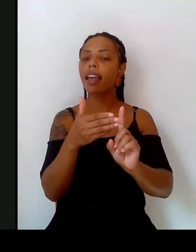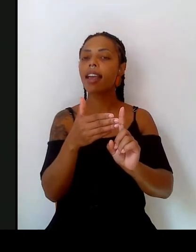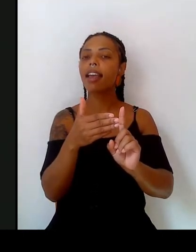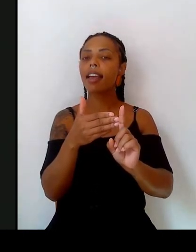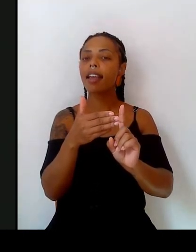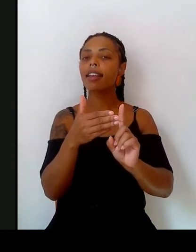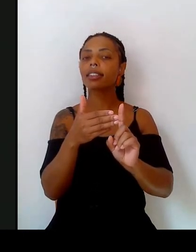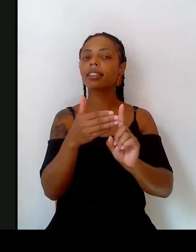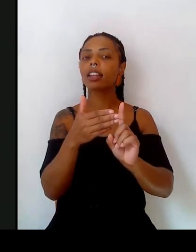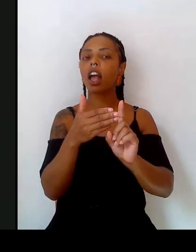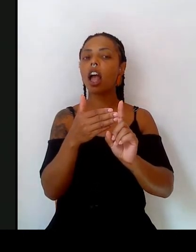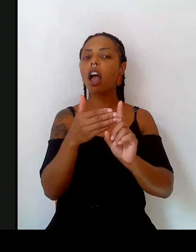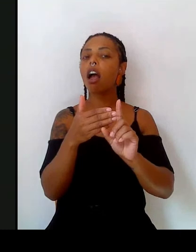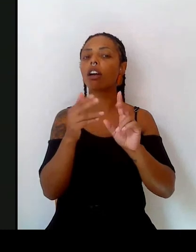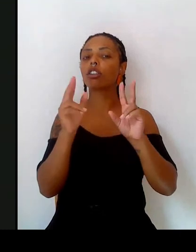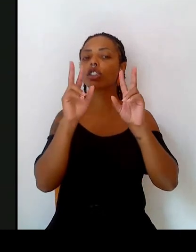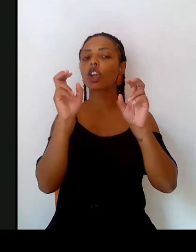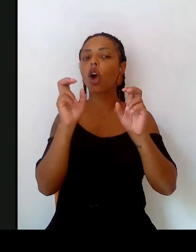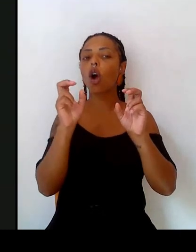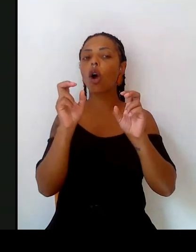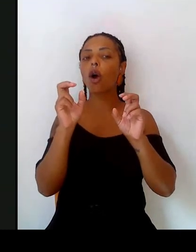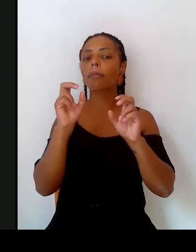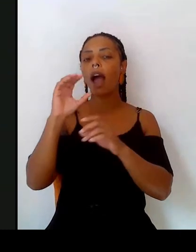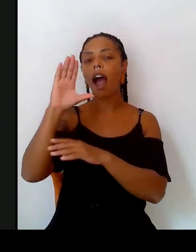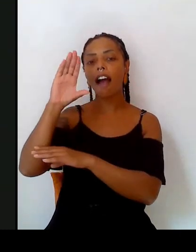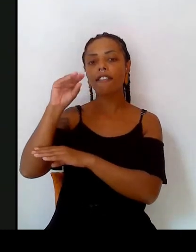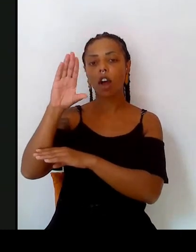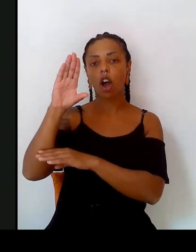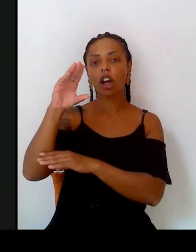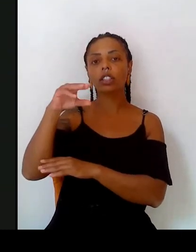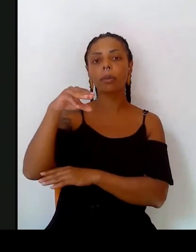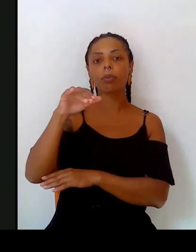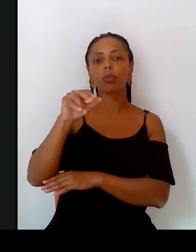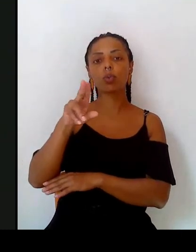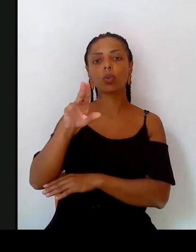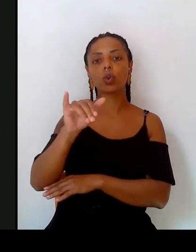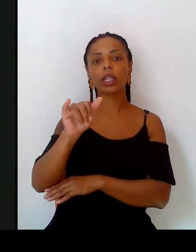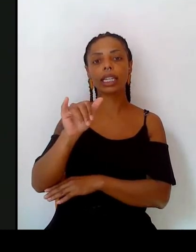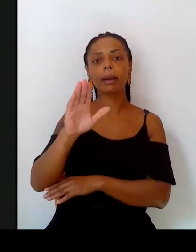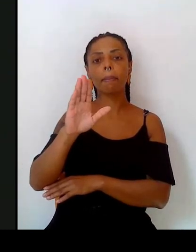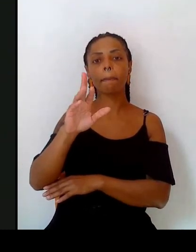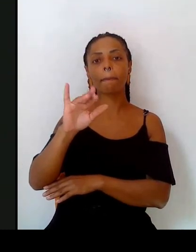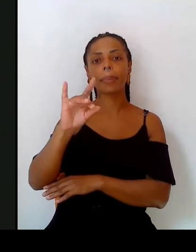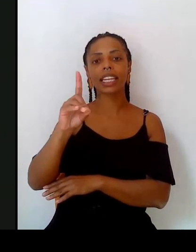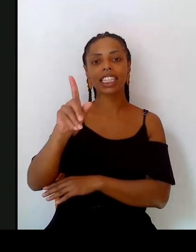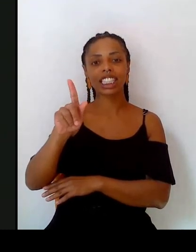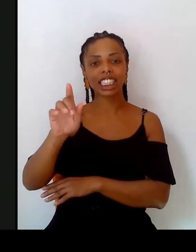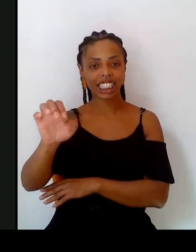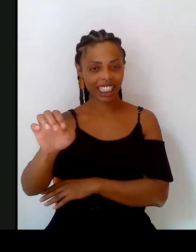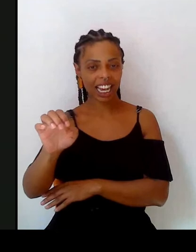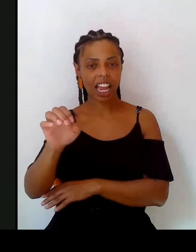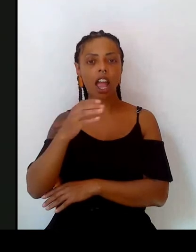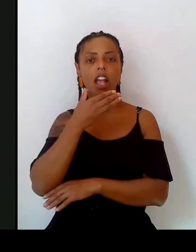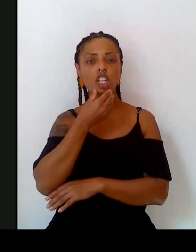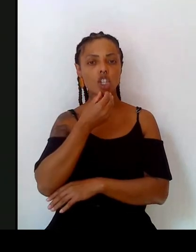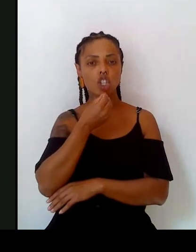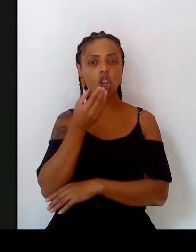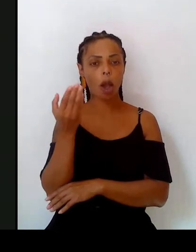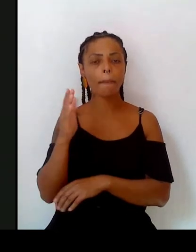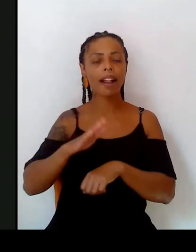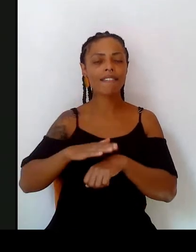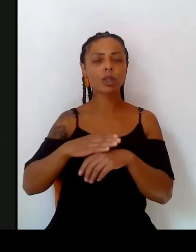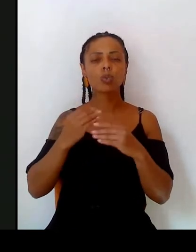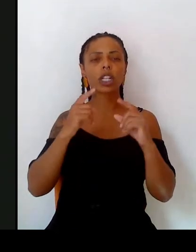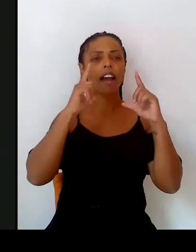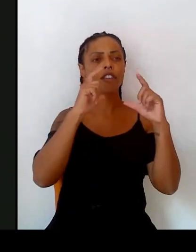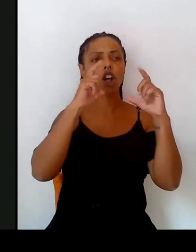fotografia de Edward Moy Bridge ele fez uma série de fotografias de dois homens